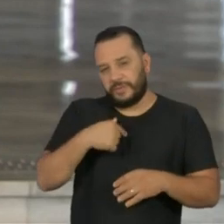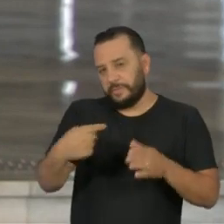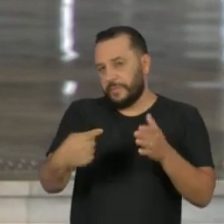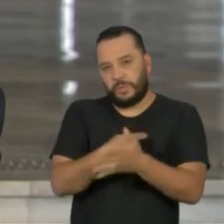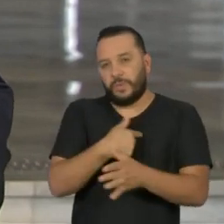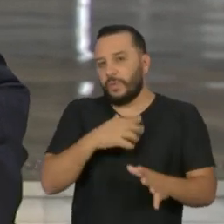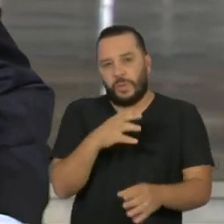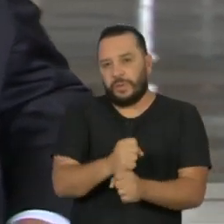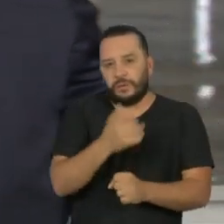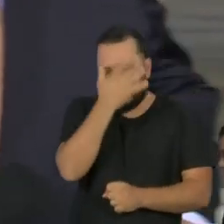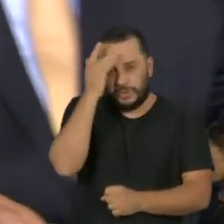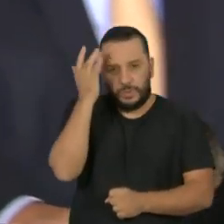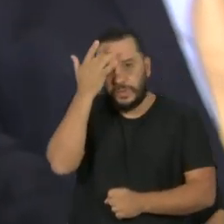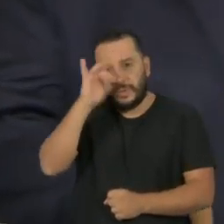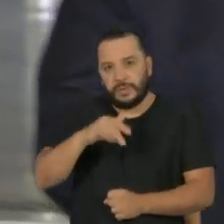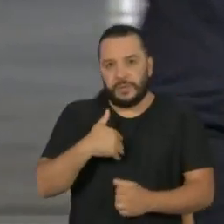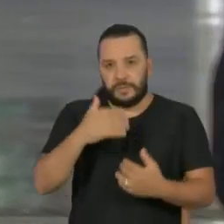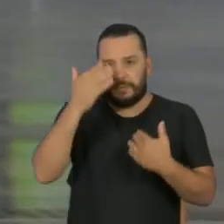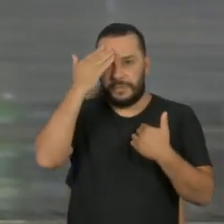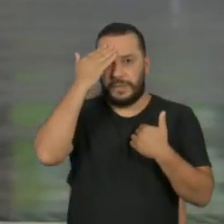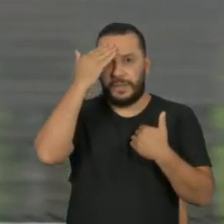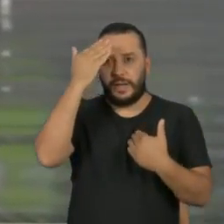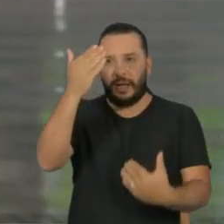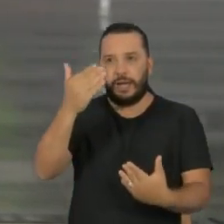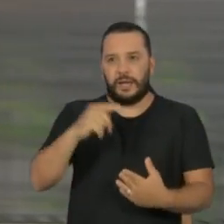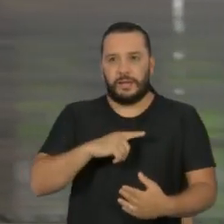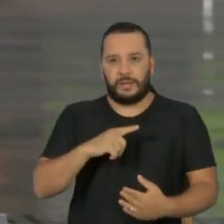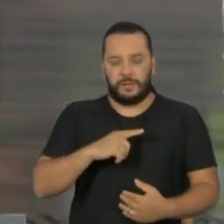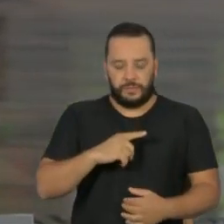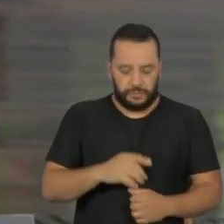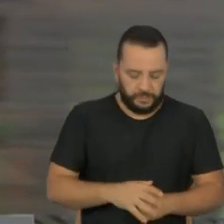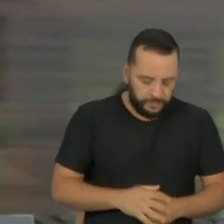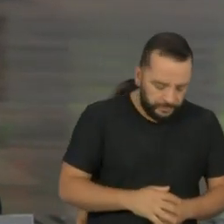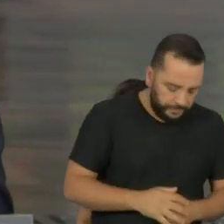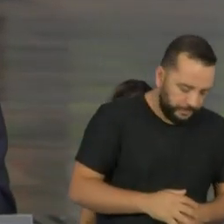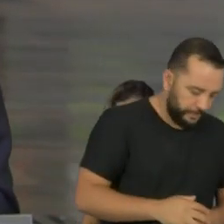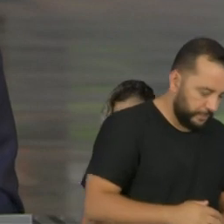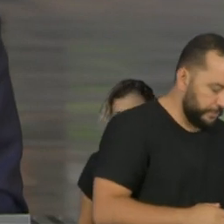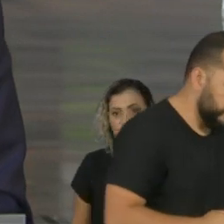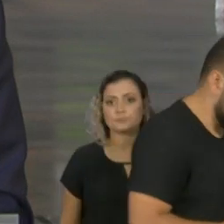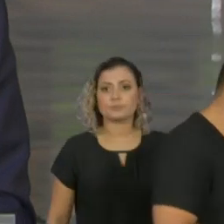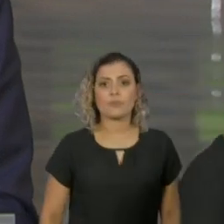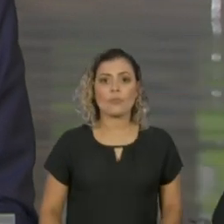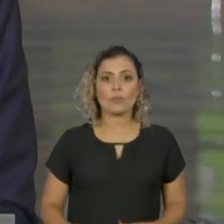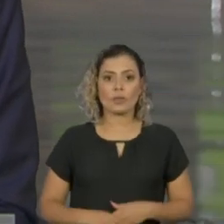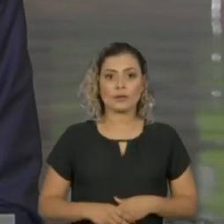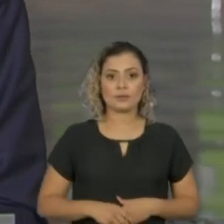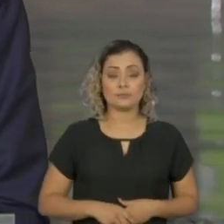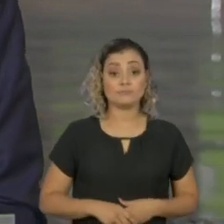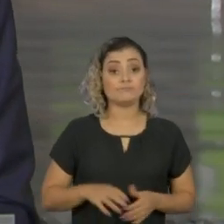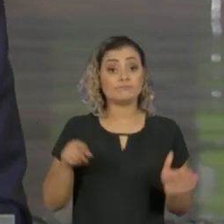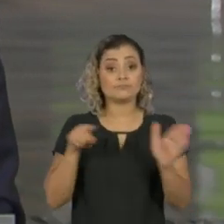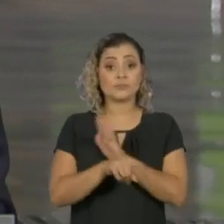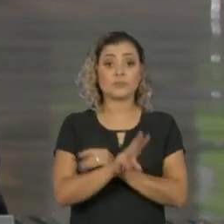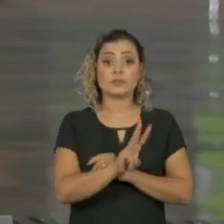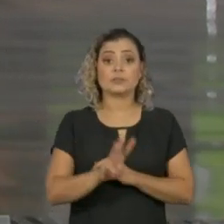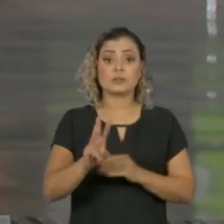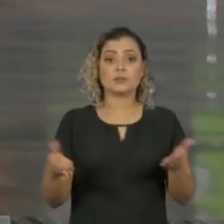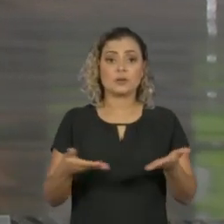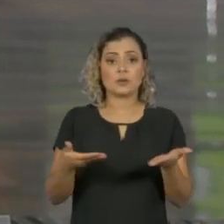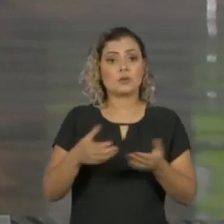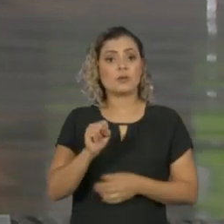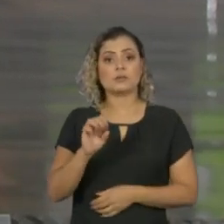você. Obrigado, Dr. German. Marcela, muito obrigado pela pergunta. Vamos agora a uma pergunta online, é do